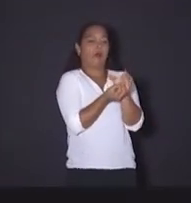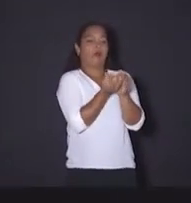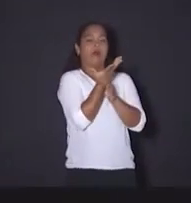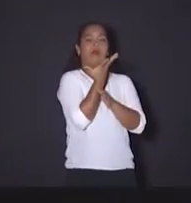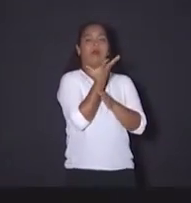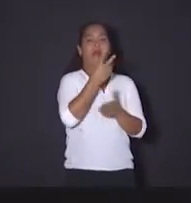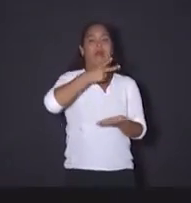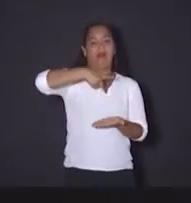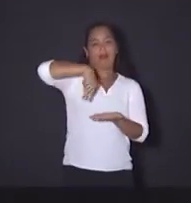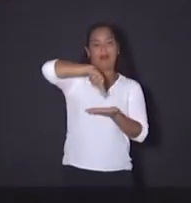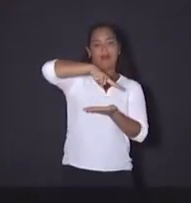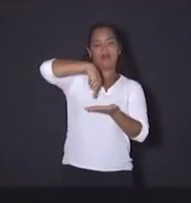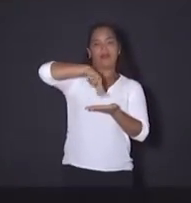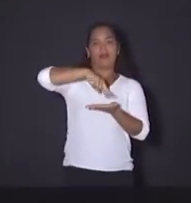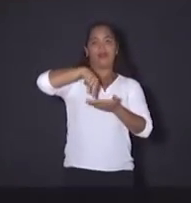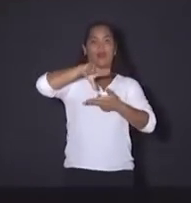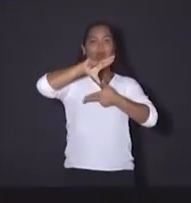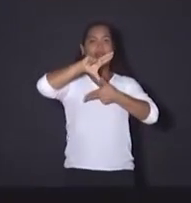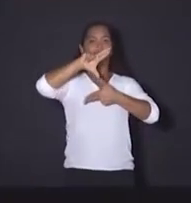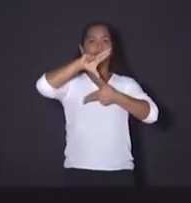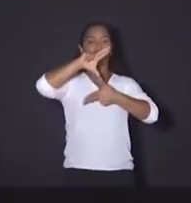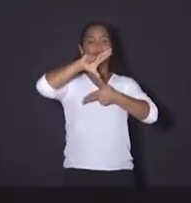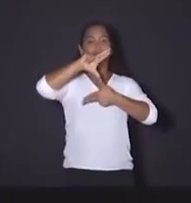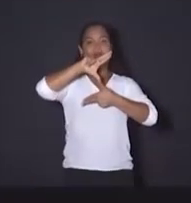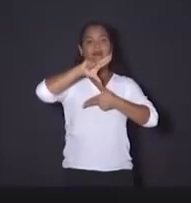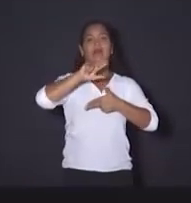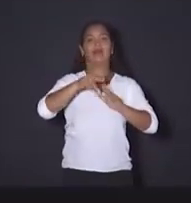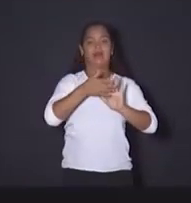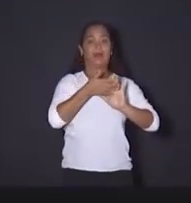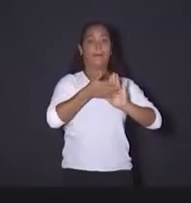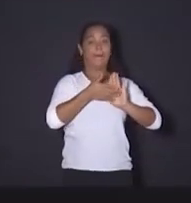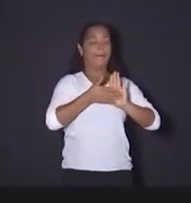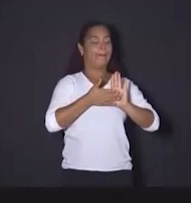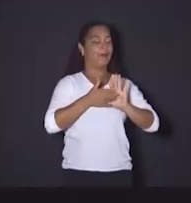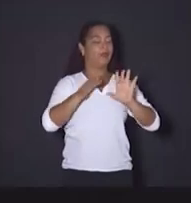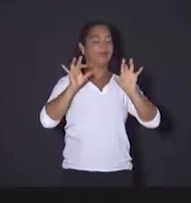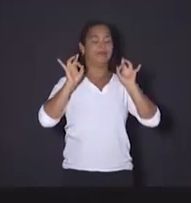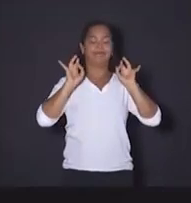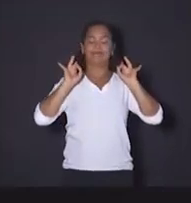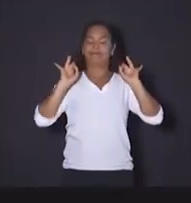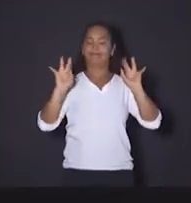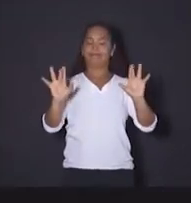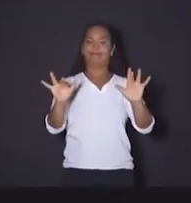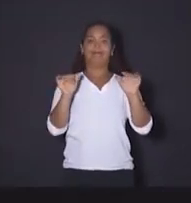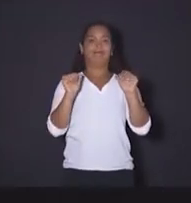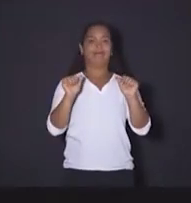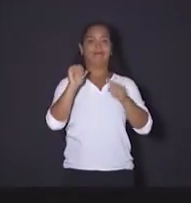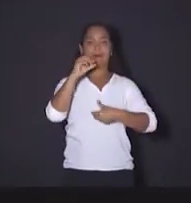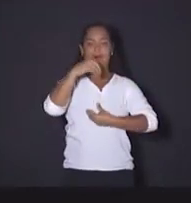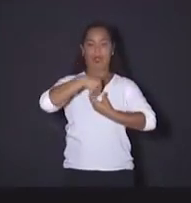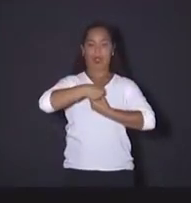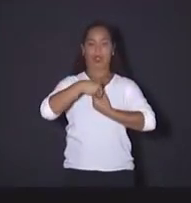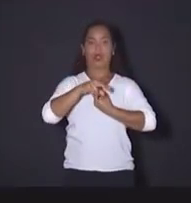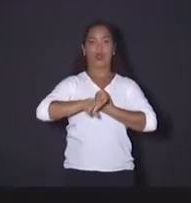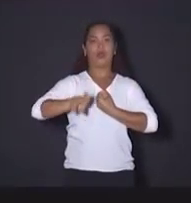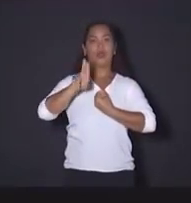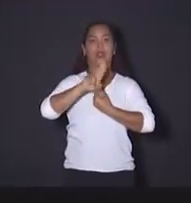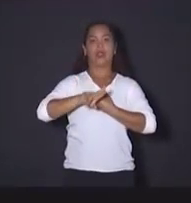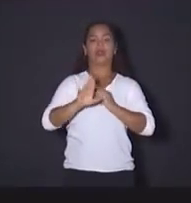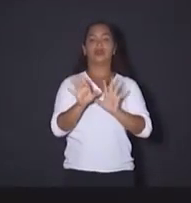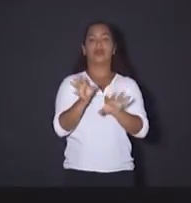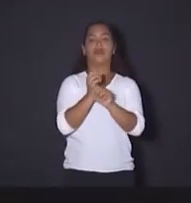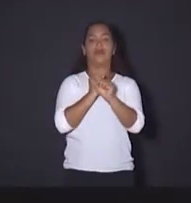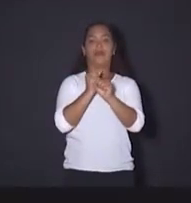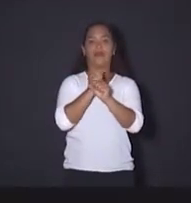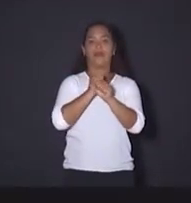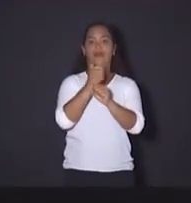dança na Universidade Federal da Bahia, num projeto extraordinário de arte na universidade. Por 28 anos,